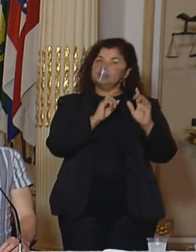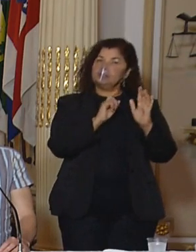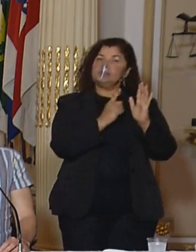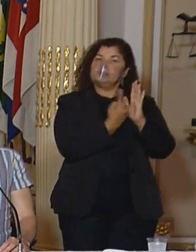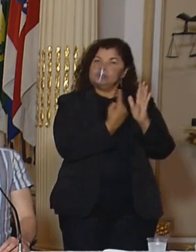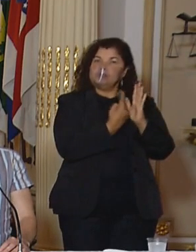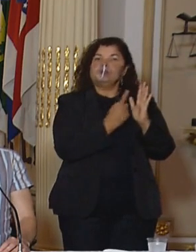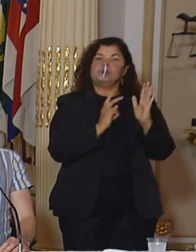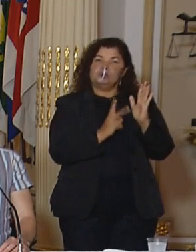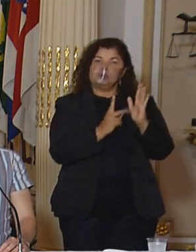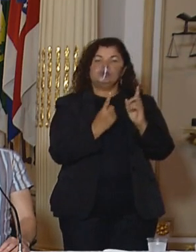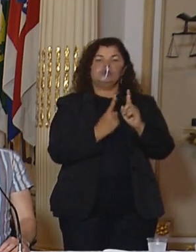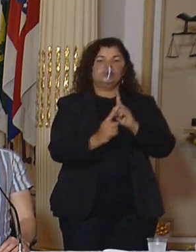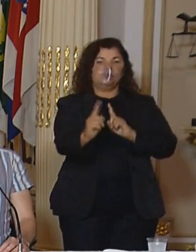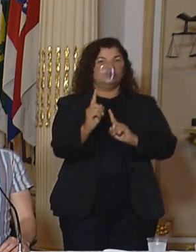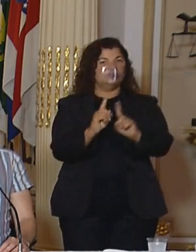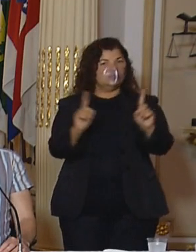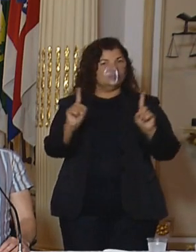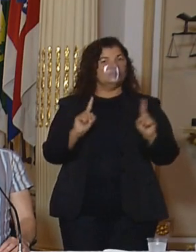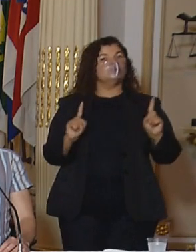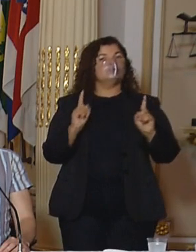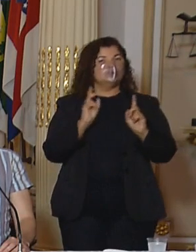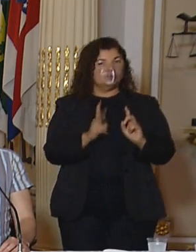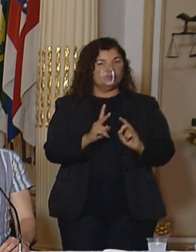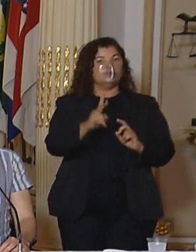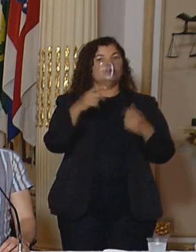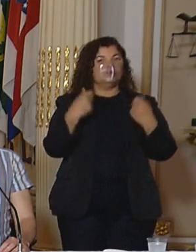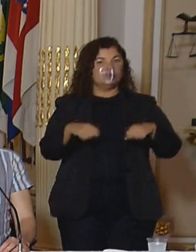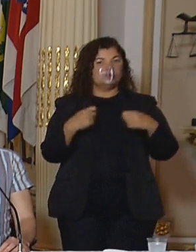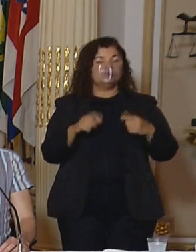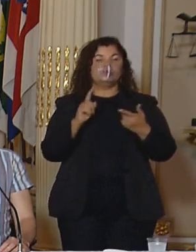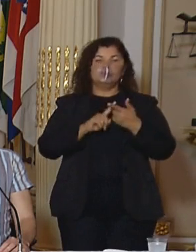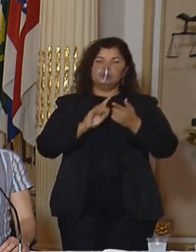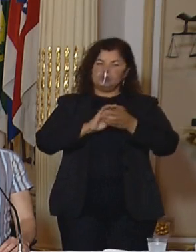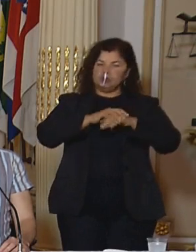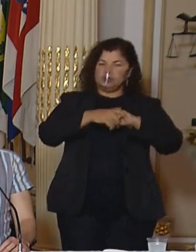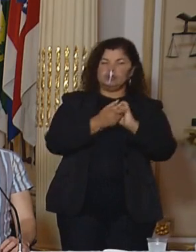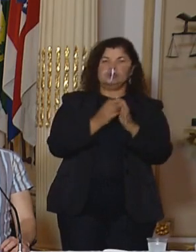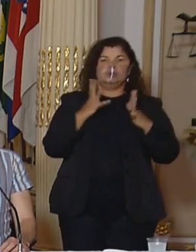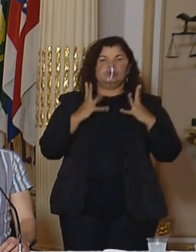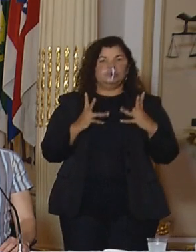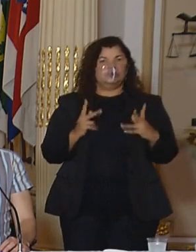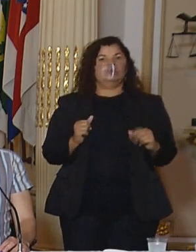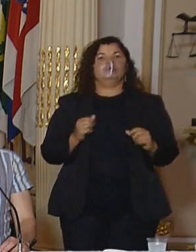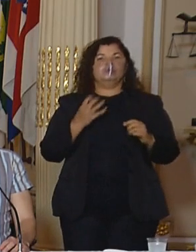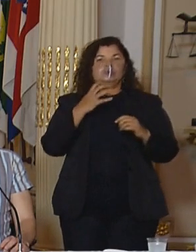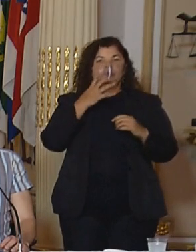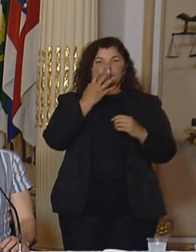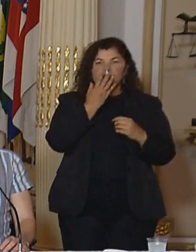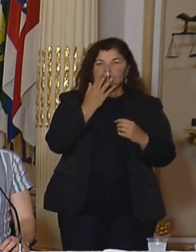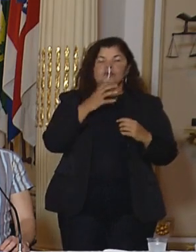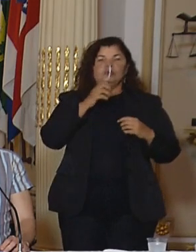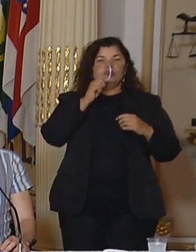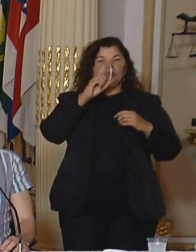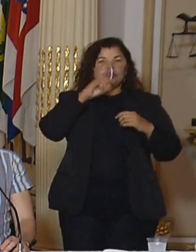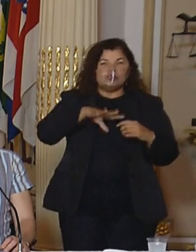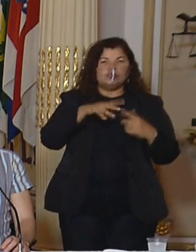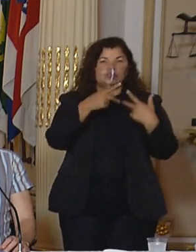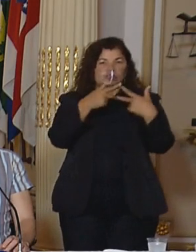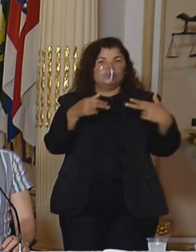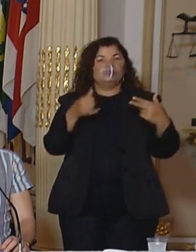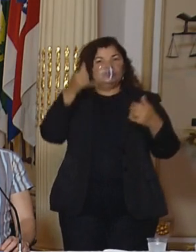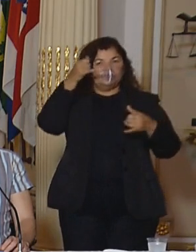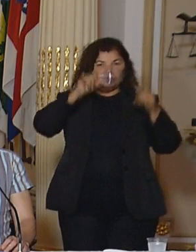o distanciamento social, assim como as medidas de higiene e de etiqueta respiratória. Tudo isso